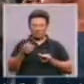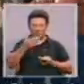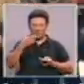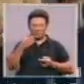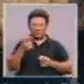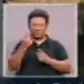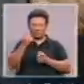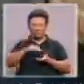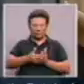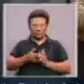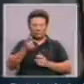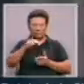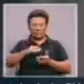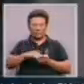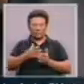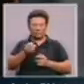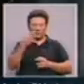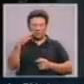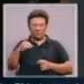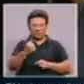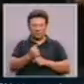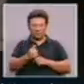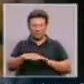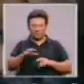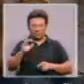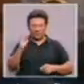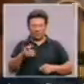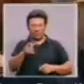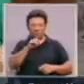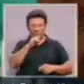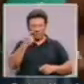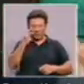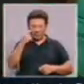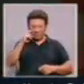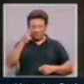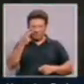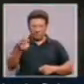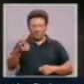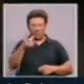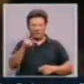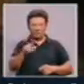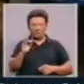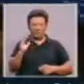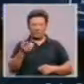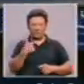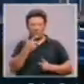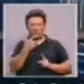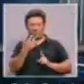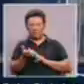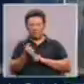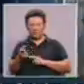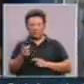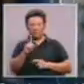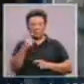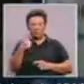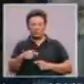precocemente com um teste com o exame que é muito fino e simples de realizar muito rápido como vai poder verificar e também de rápido interpretação